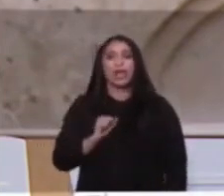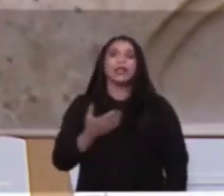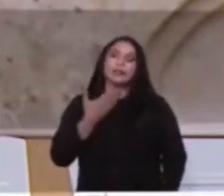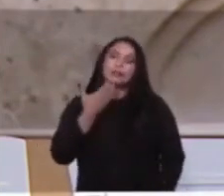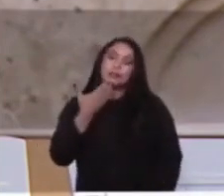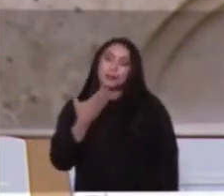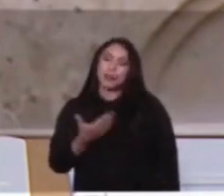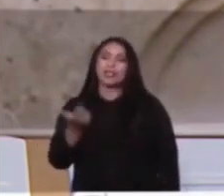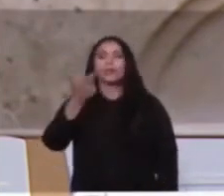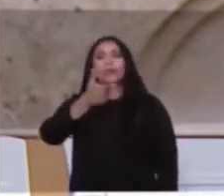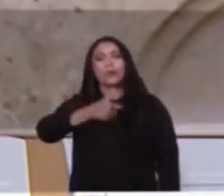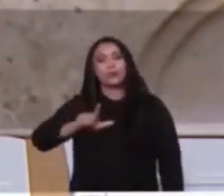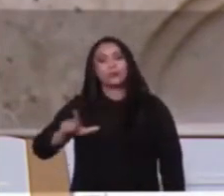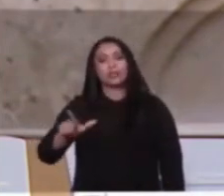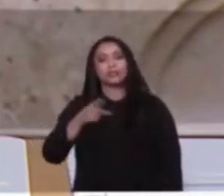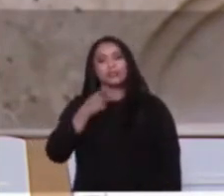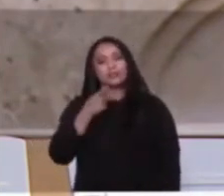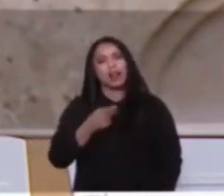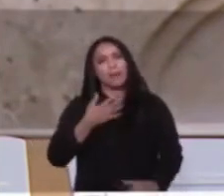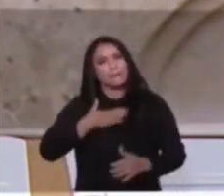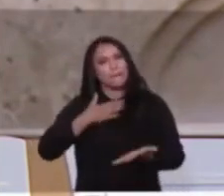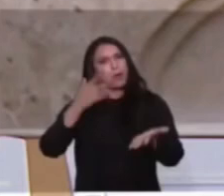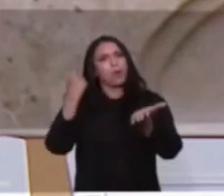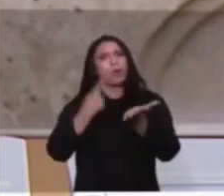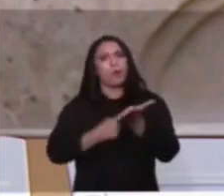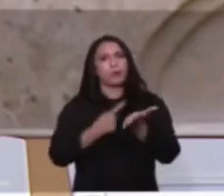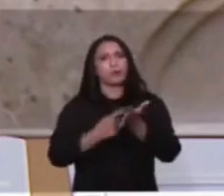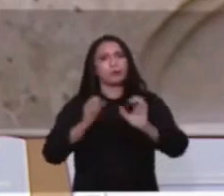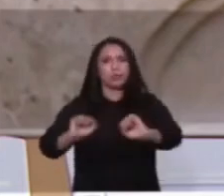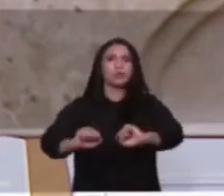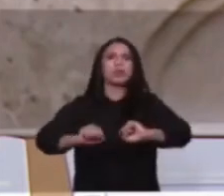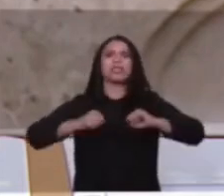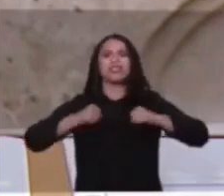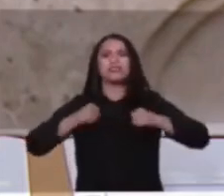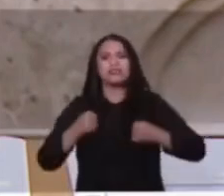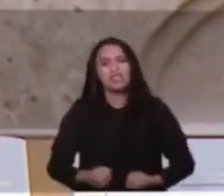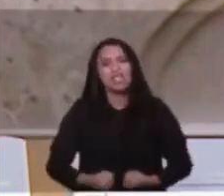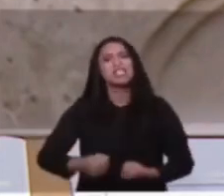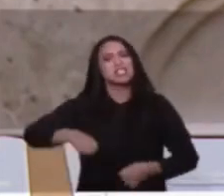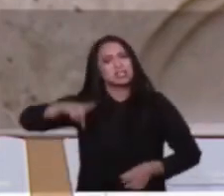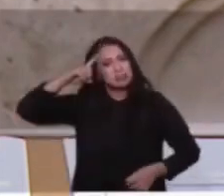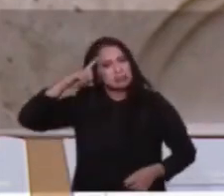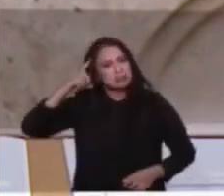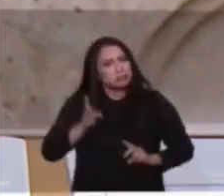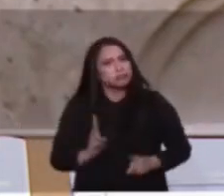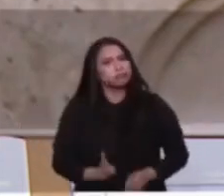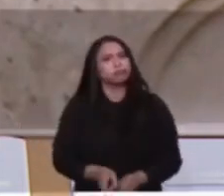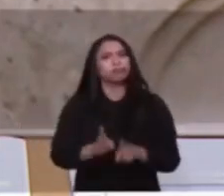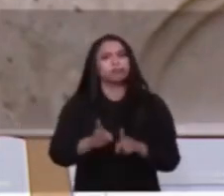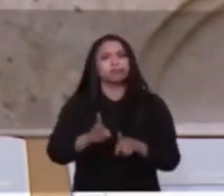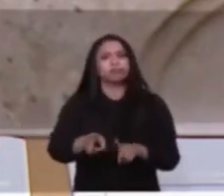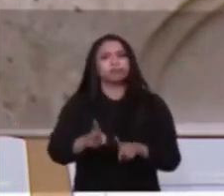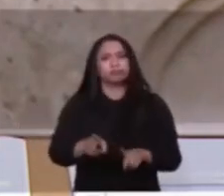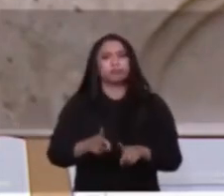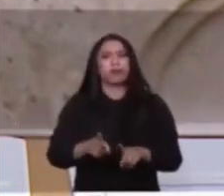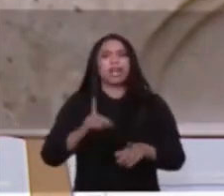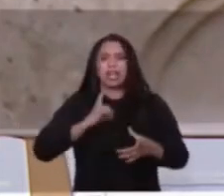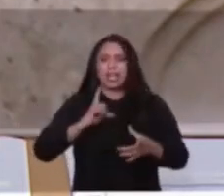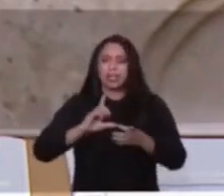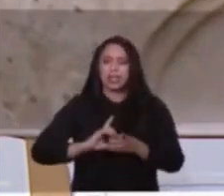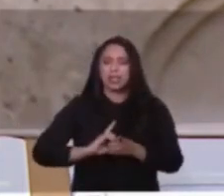reiterar, mais uma vez, meu compromisso com a defesa diuturna e intransigente da integridade do